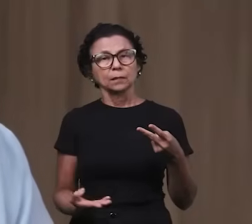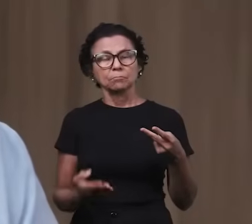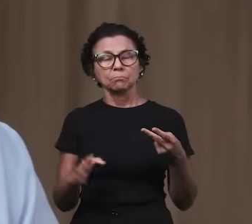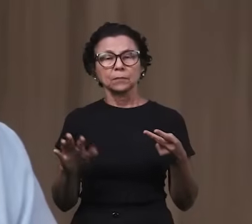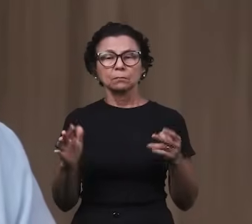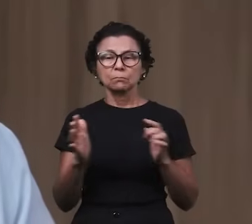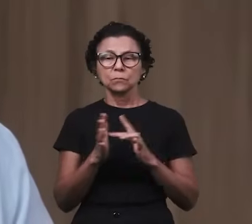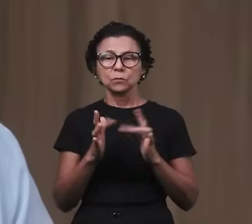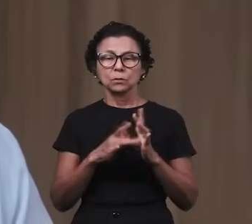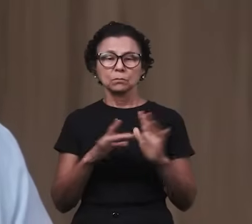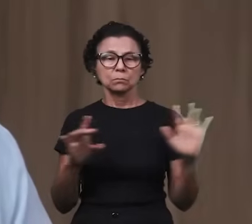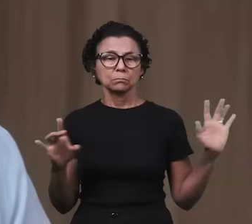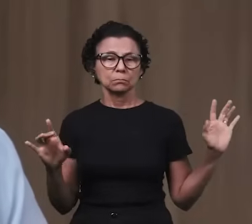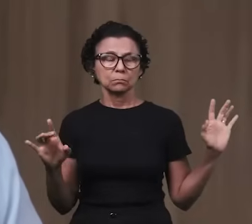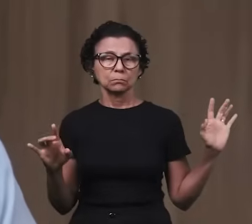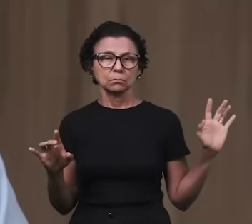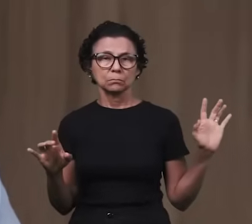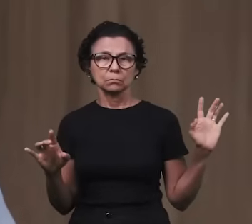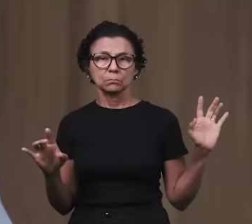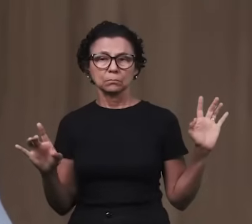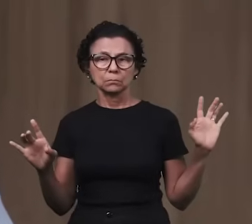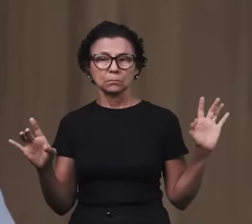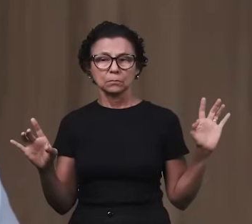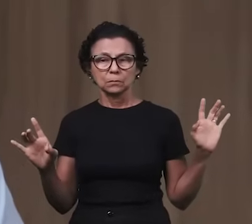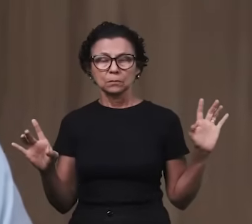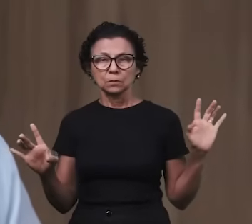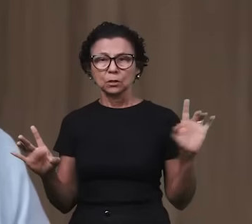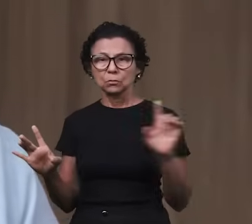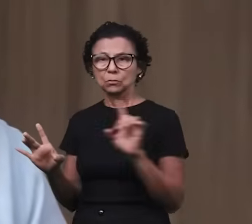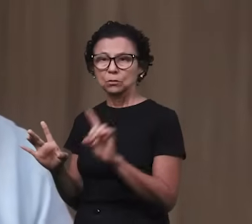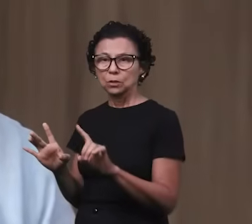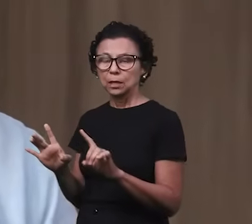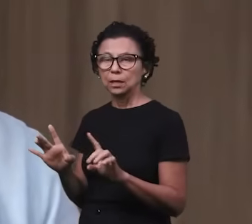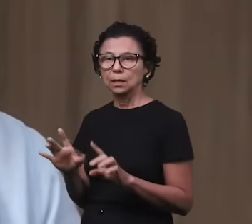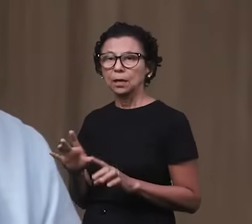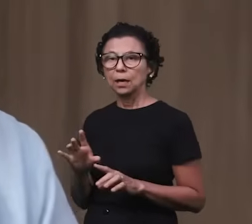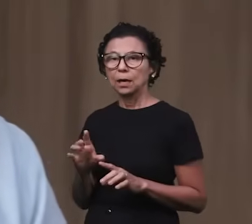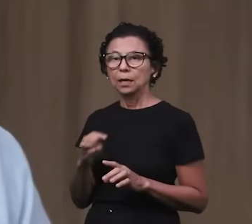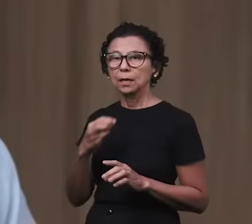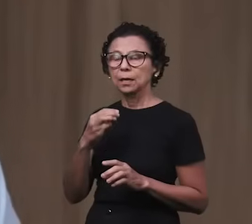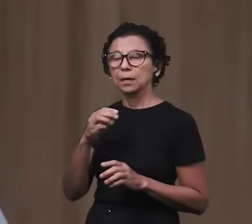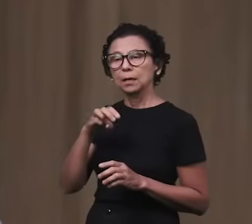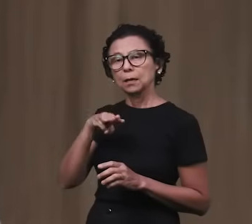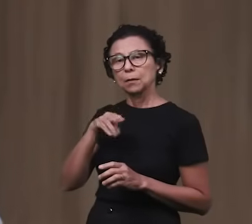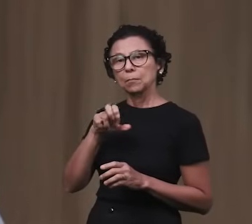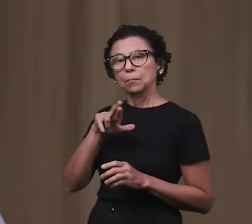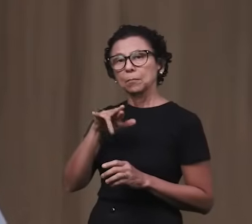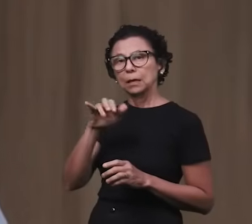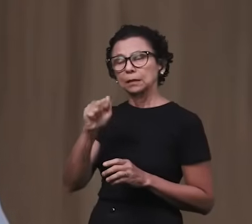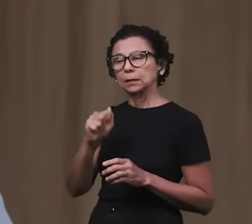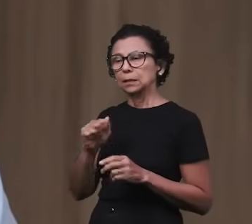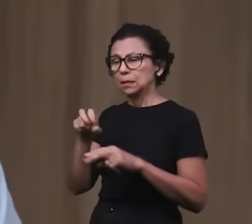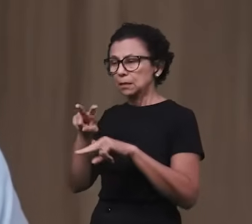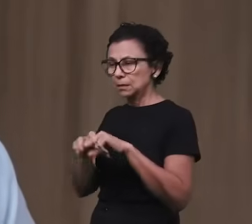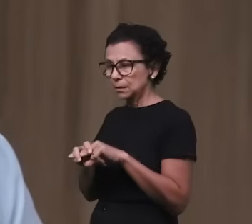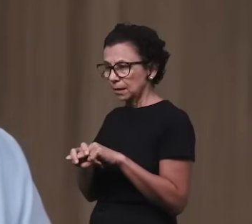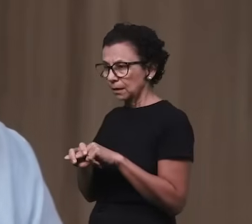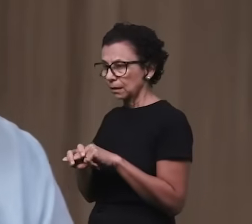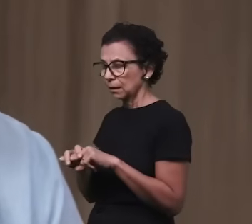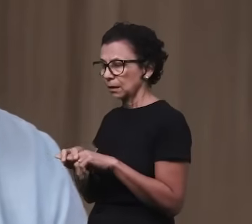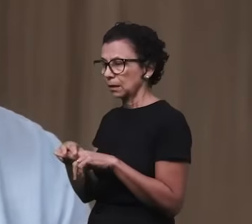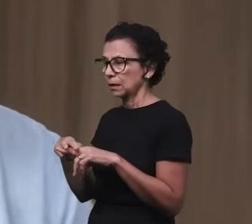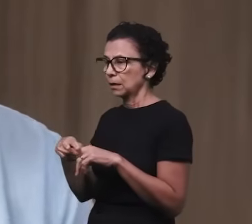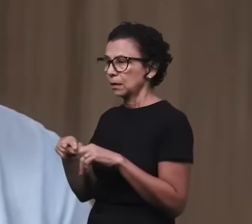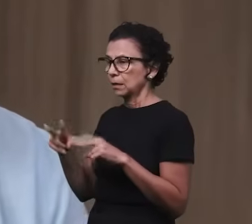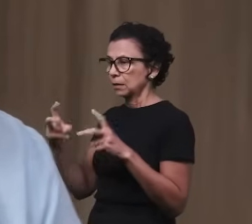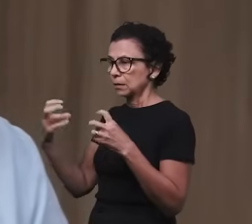Maria já se assenta aos seus pés para ouvir os ensinamentos que ele tem. E aí a Marta, preocupada com todas essas coisas,